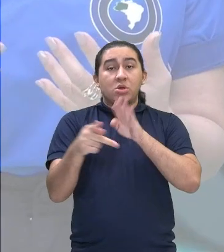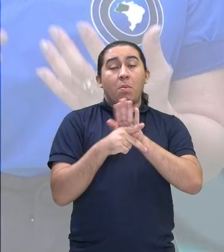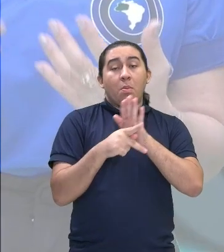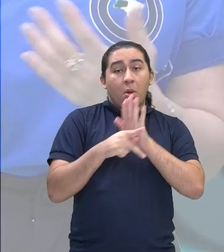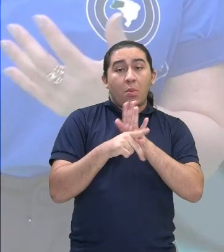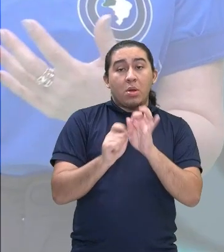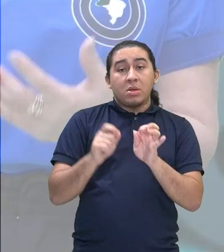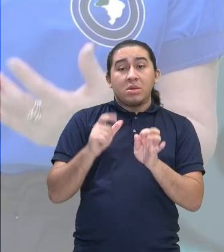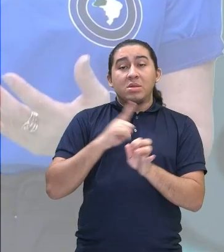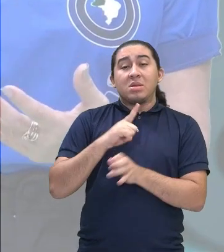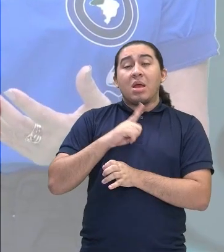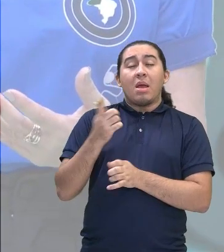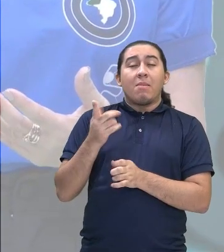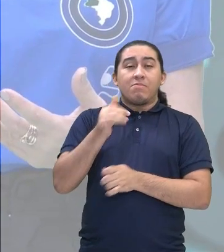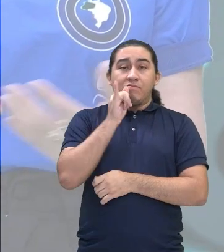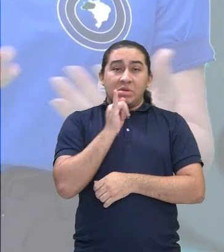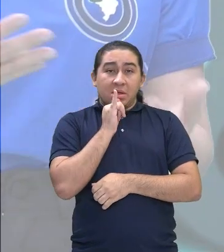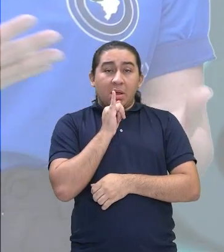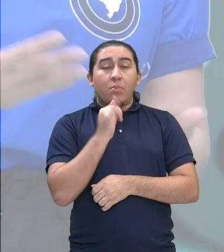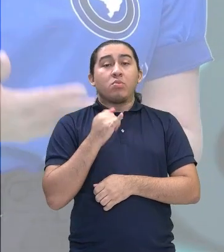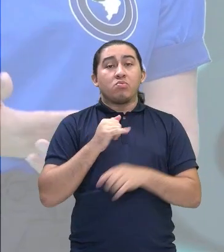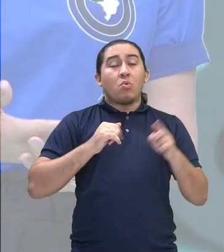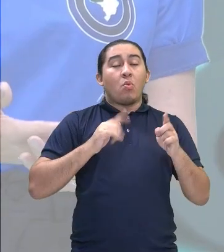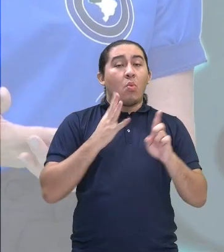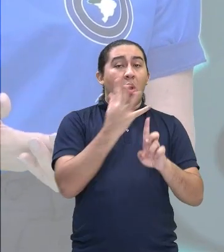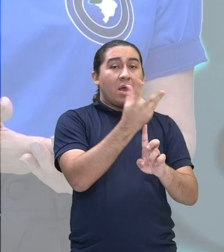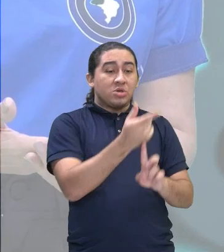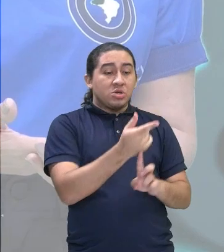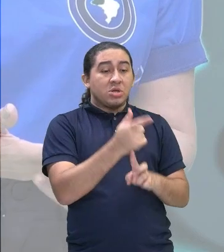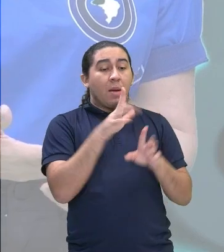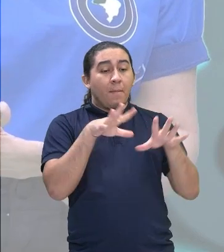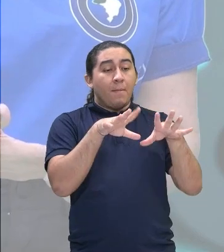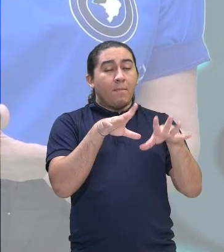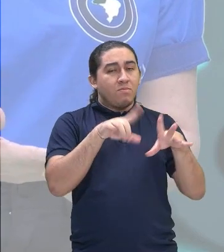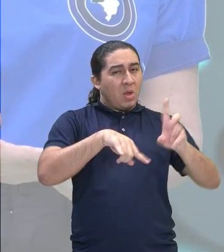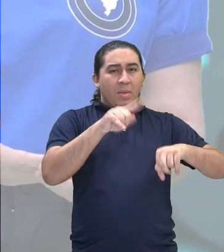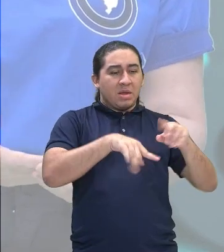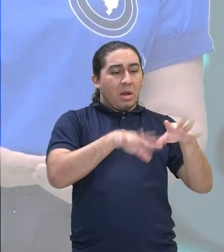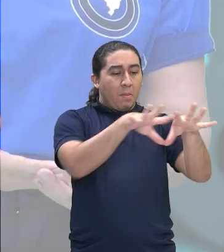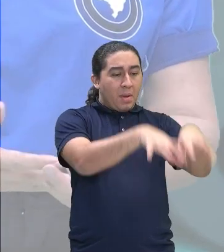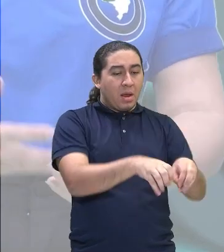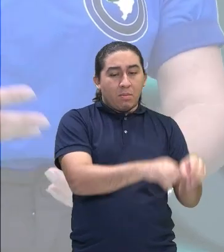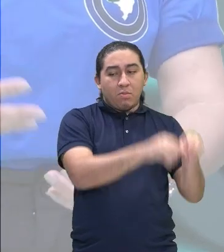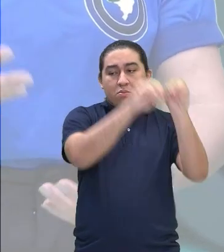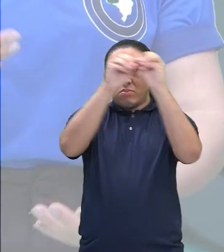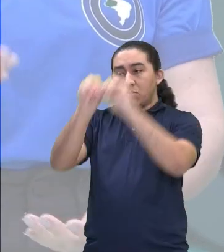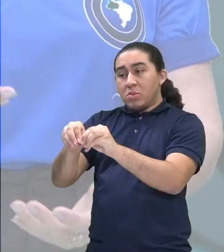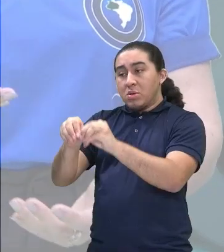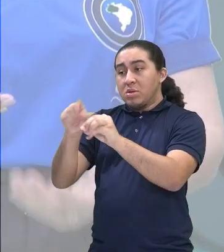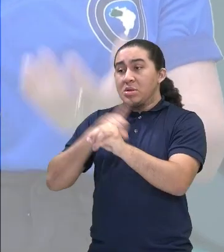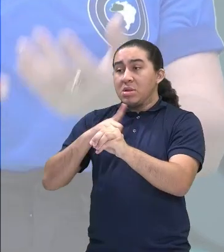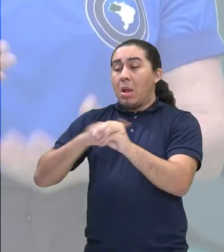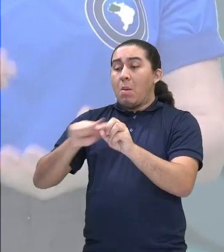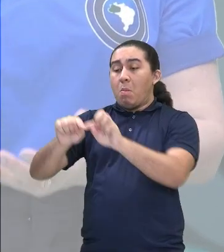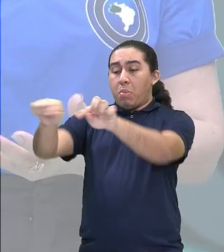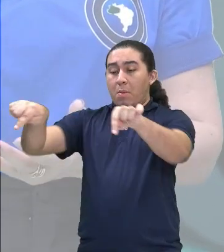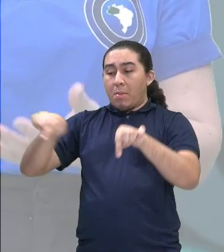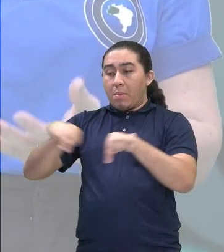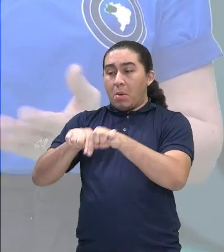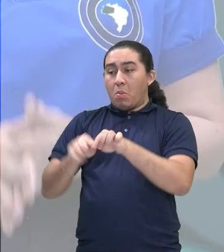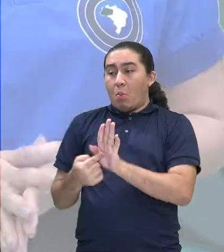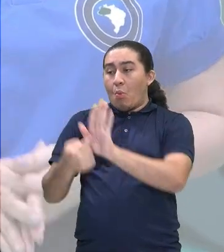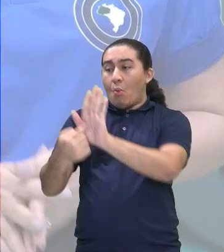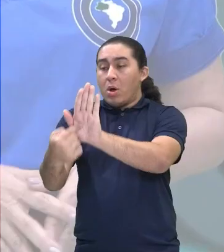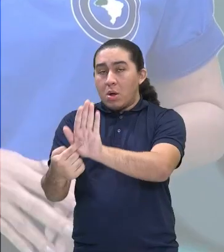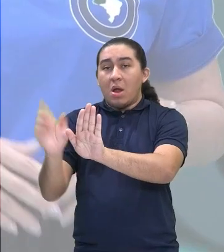o artista pega um objeto já pronto, coloca numa galeria de arte e faz uma reflexão se aquilo é